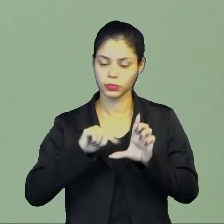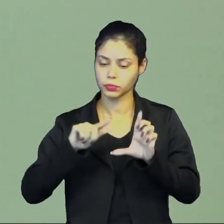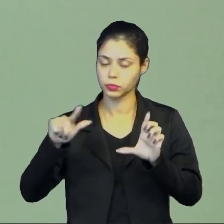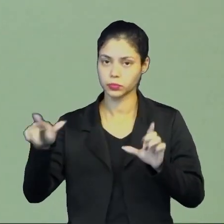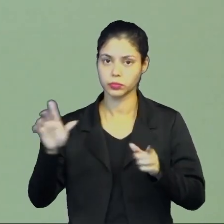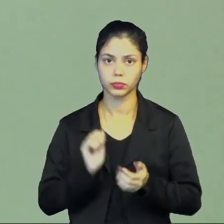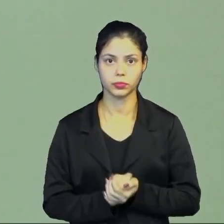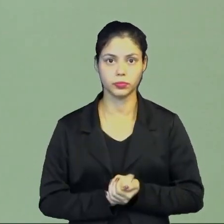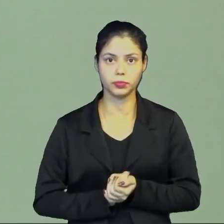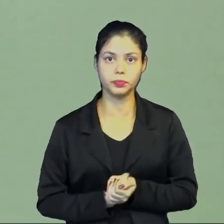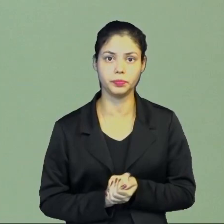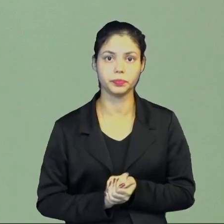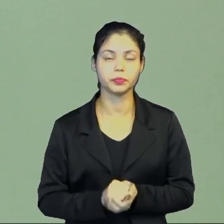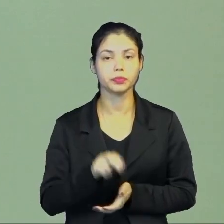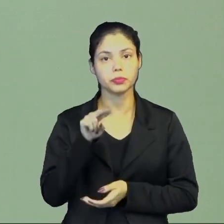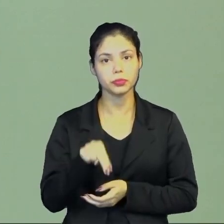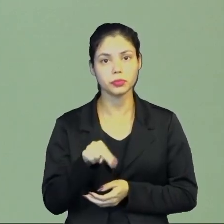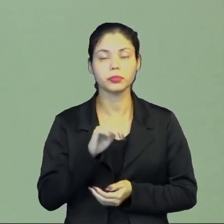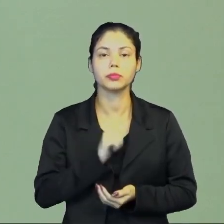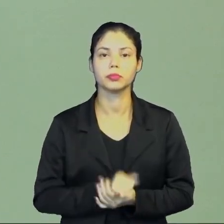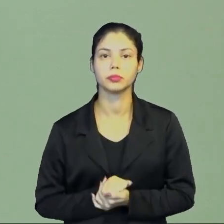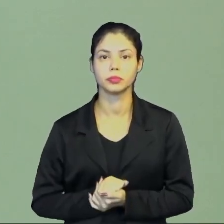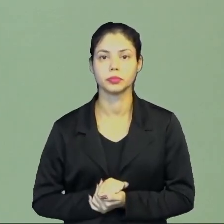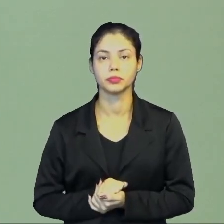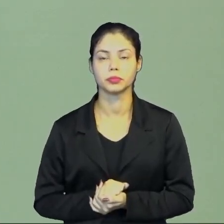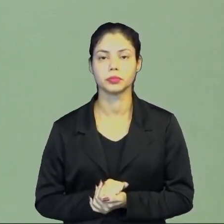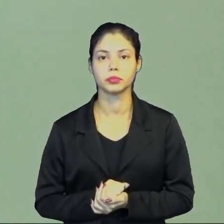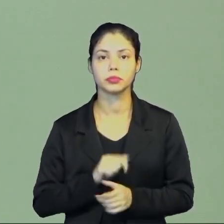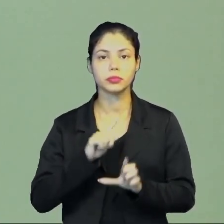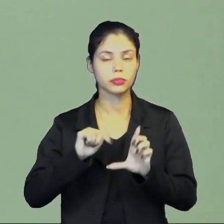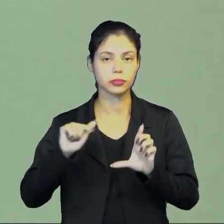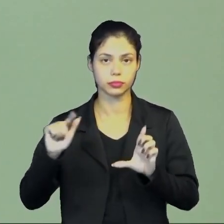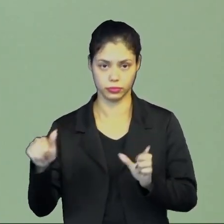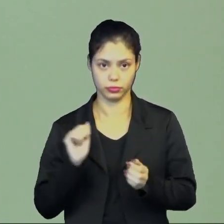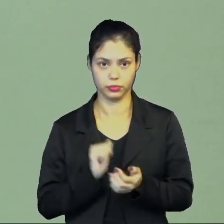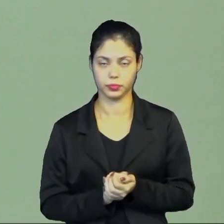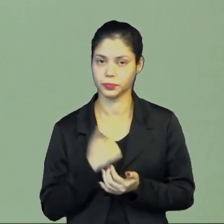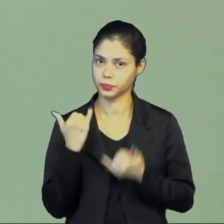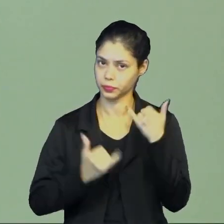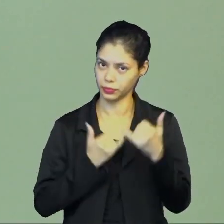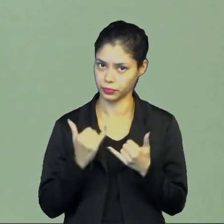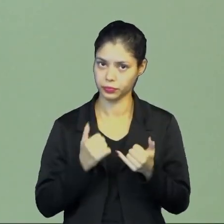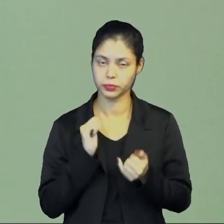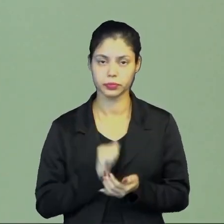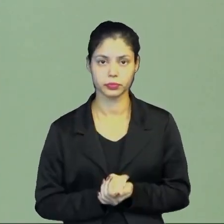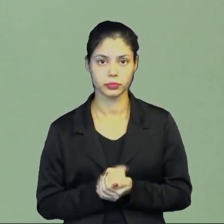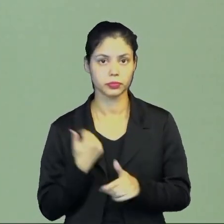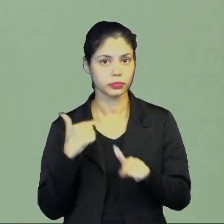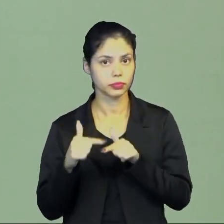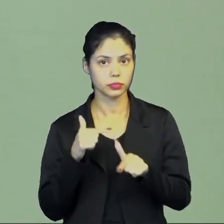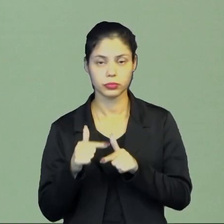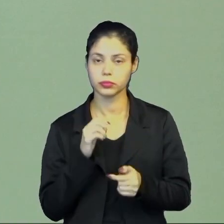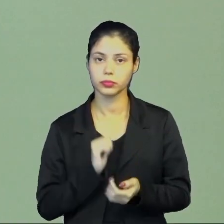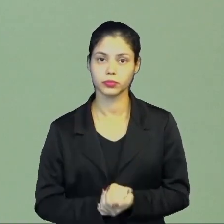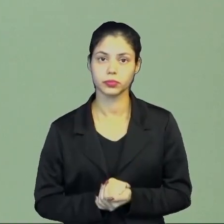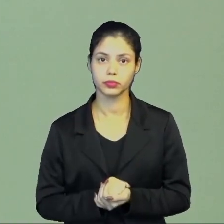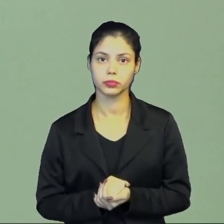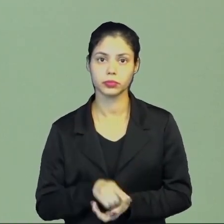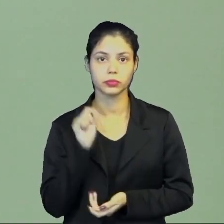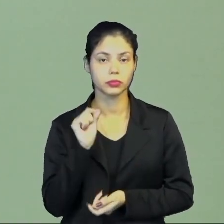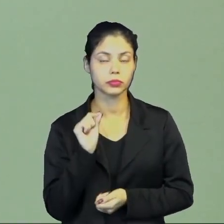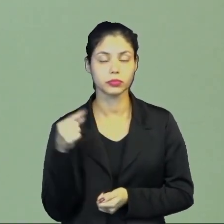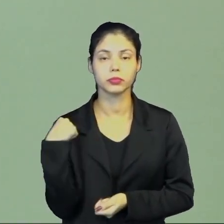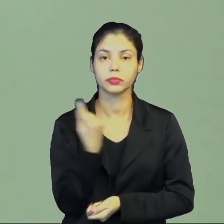gráficos em N situações. Existem gráficos para brincadeiras e para trabalhos. E o que a gente